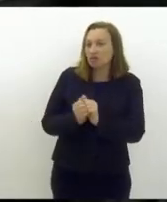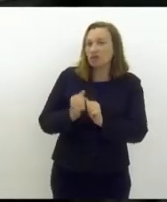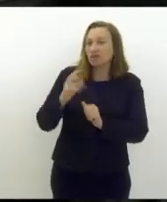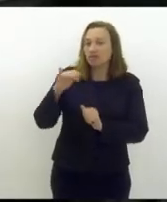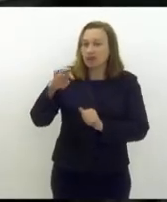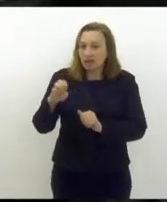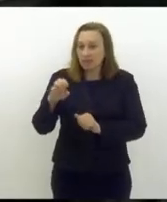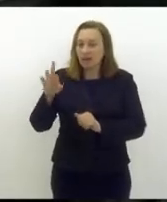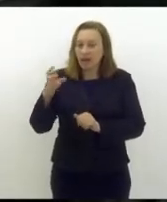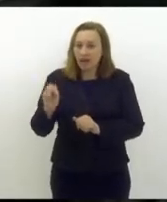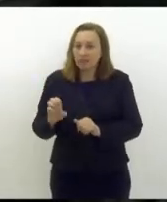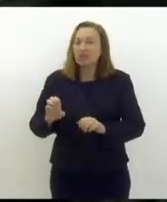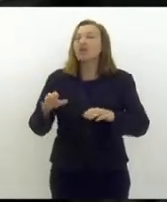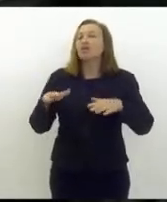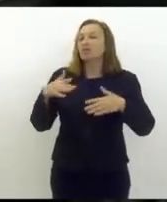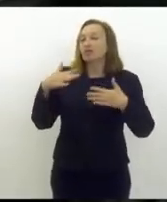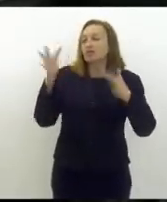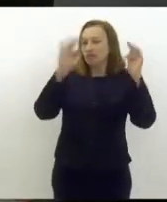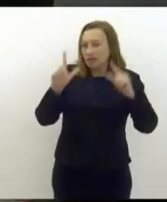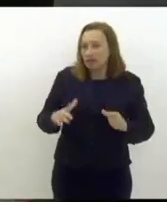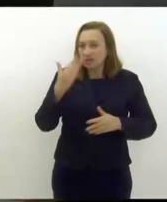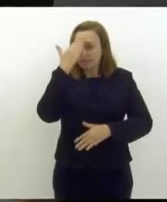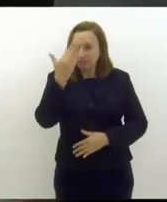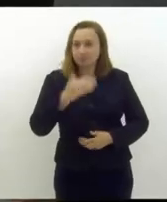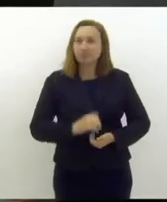tá fico muito feliz obrigado